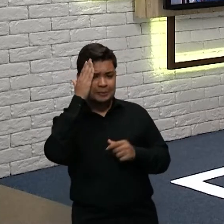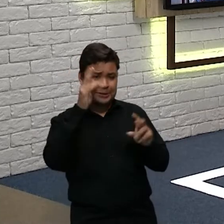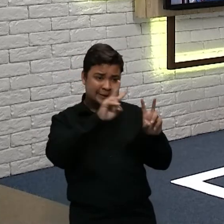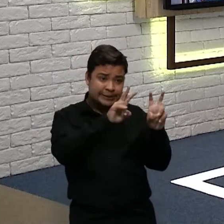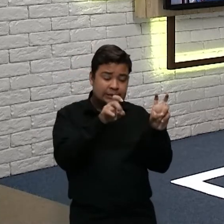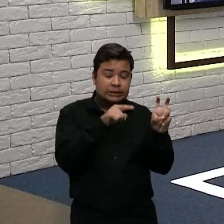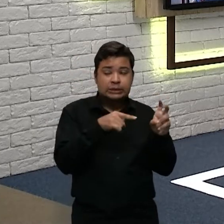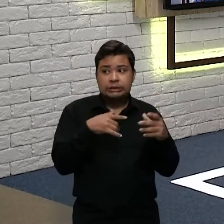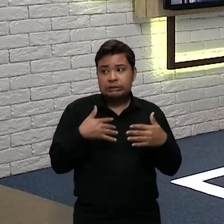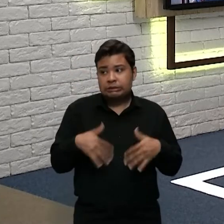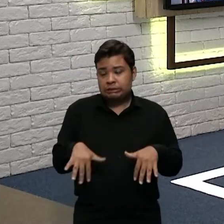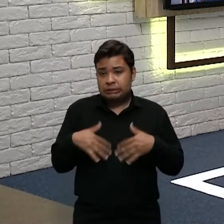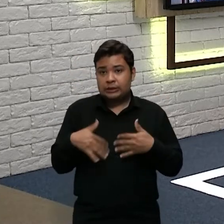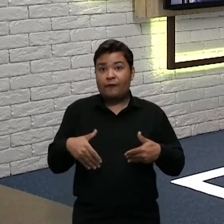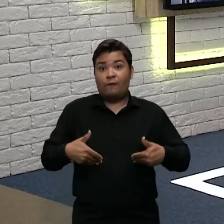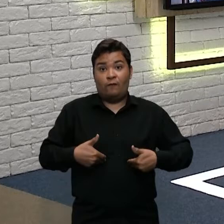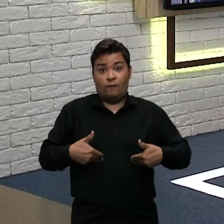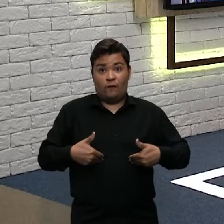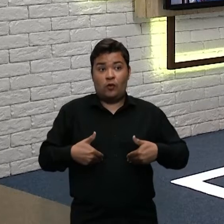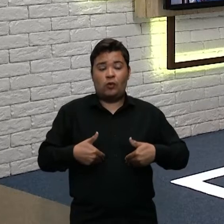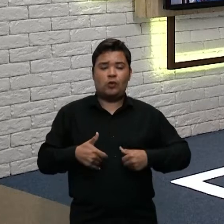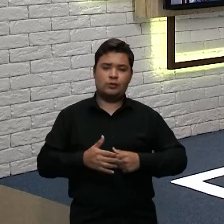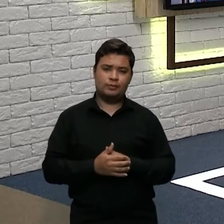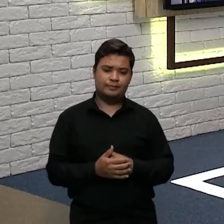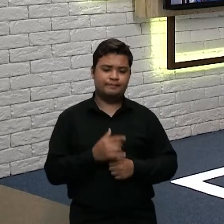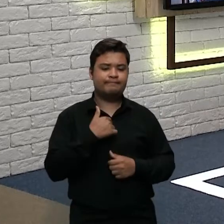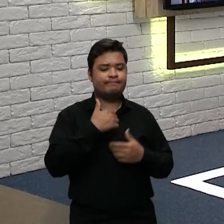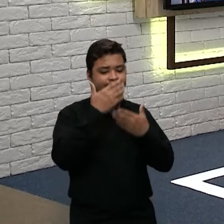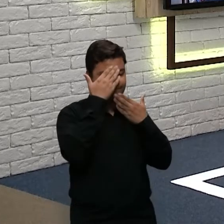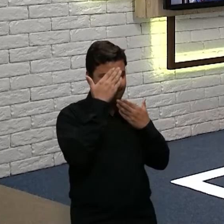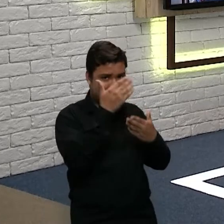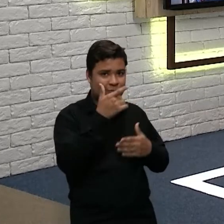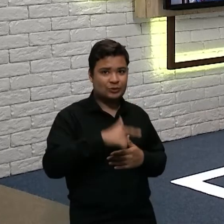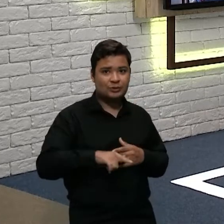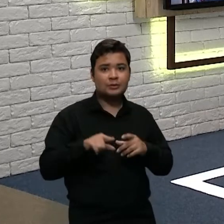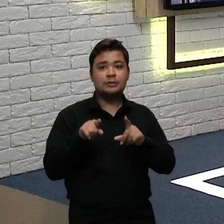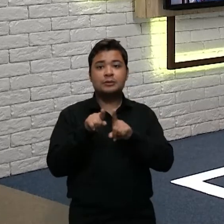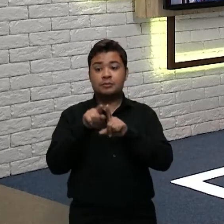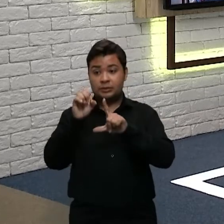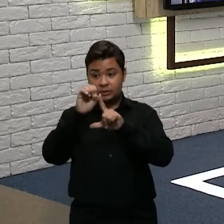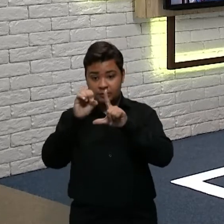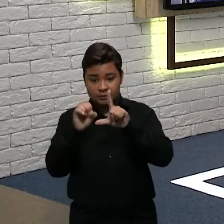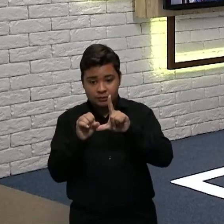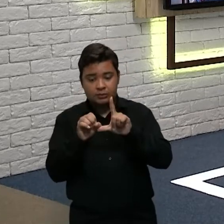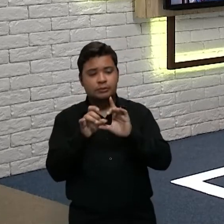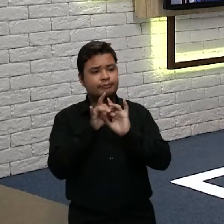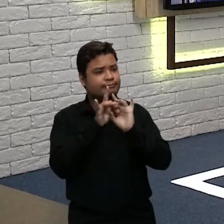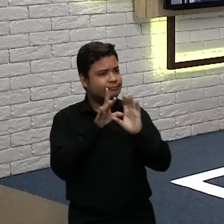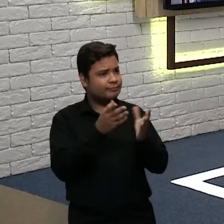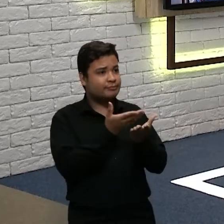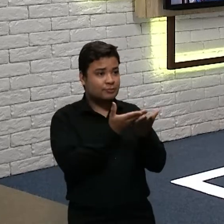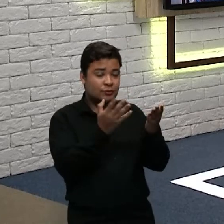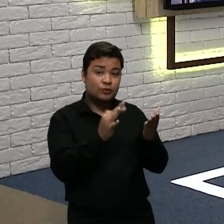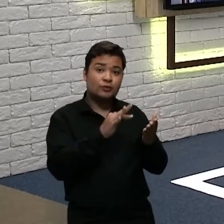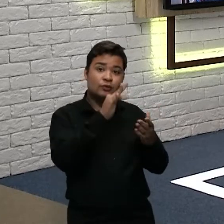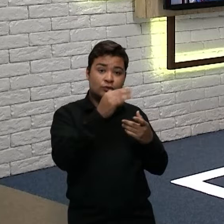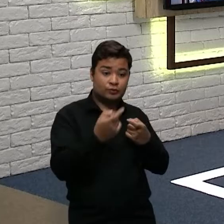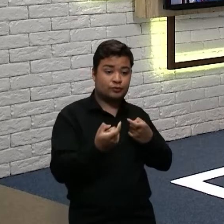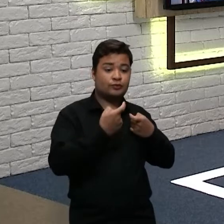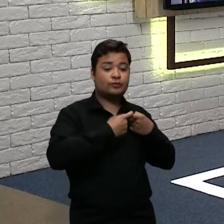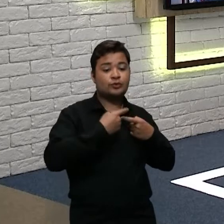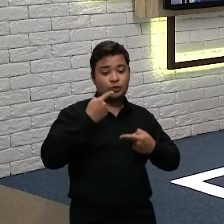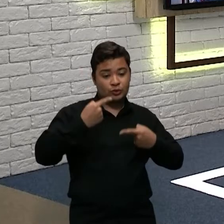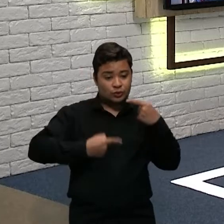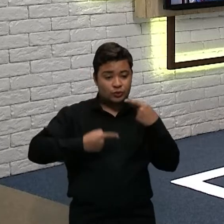delicado que é a fome no nosso país. Mais uma vez eu agradeço e a TV UFG está de portas abertas para futuras